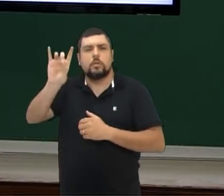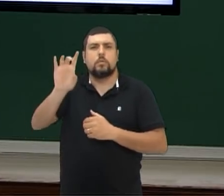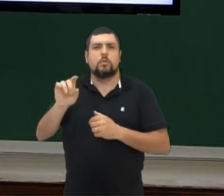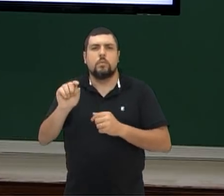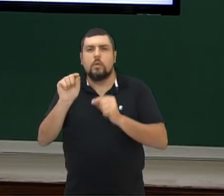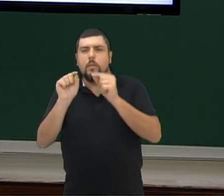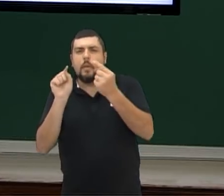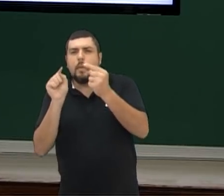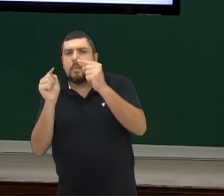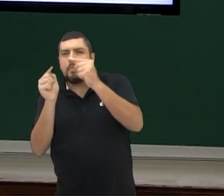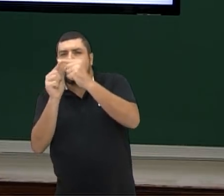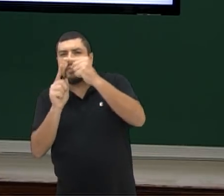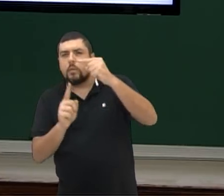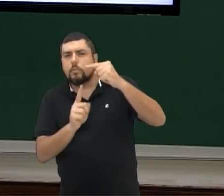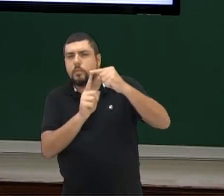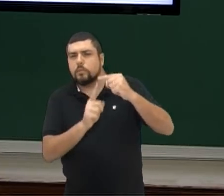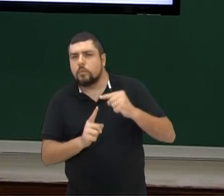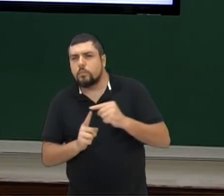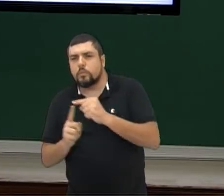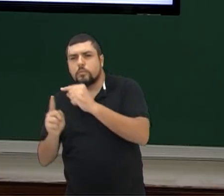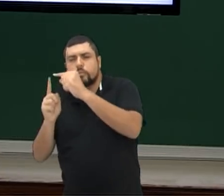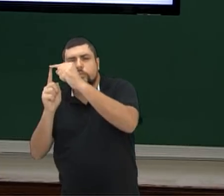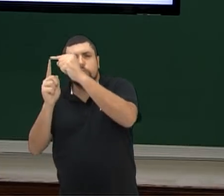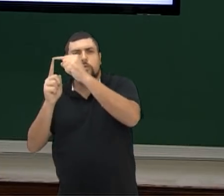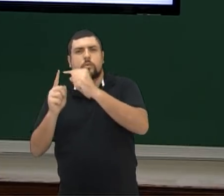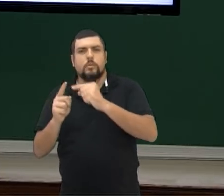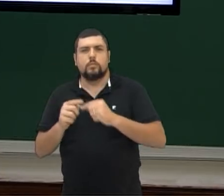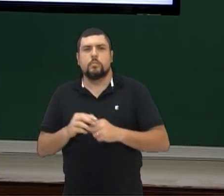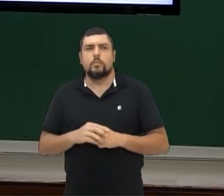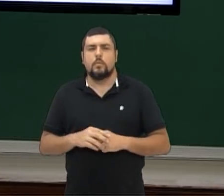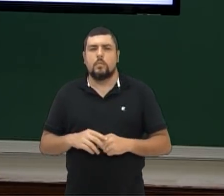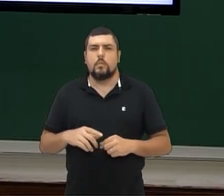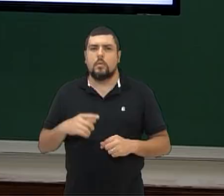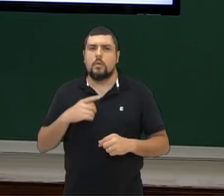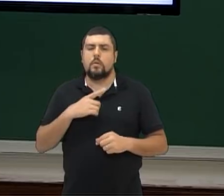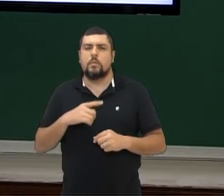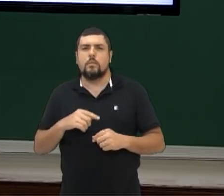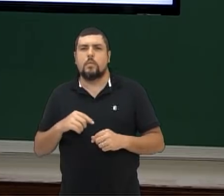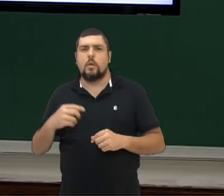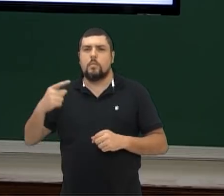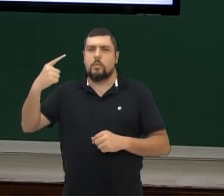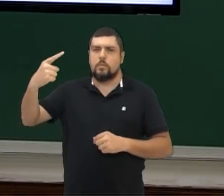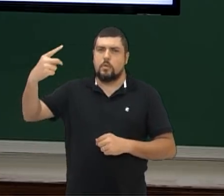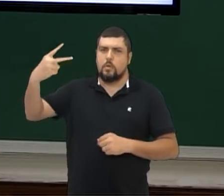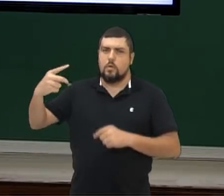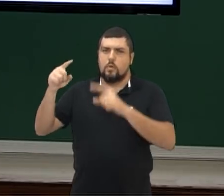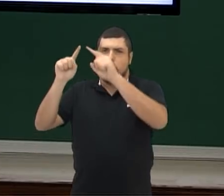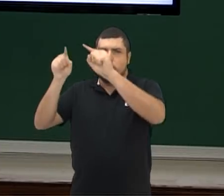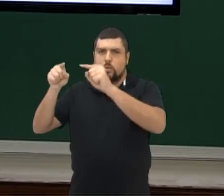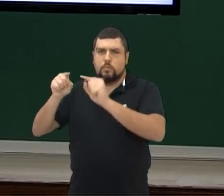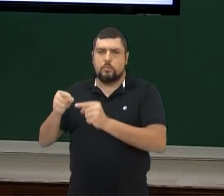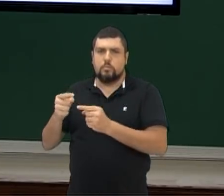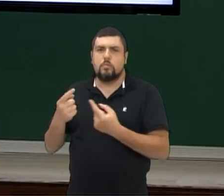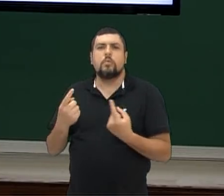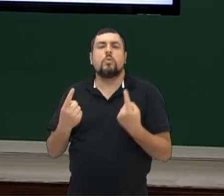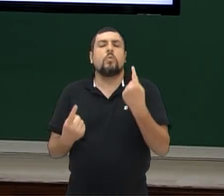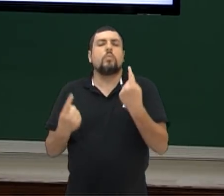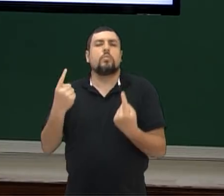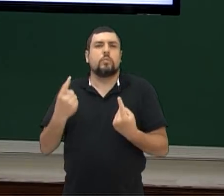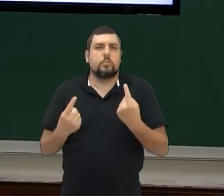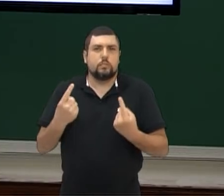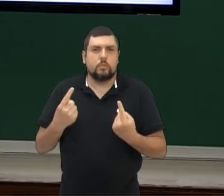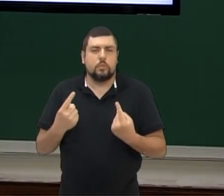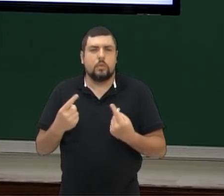definidos como uma imagem reduzida. E ele passa 2 alternativas. Quais alternativas você acha que seria a redução da